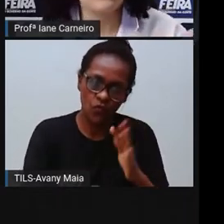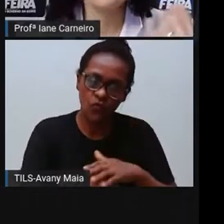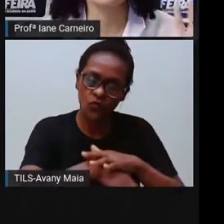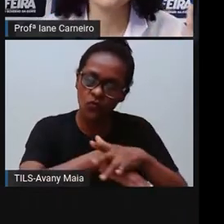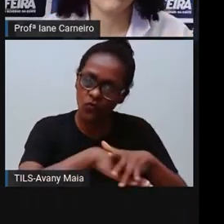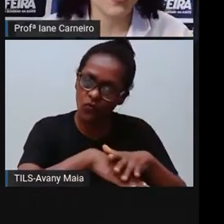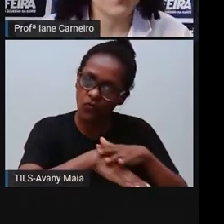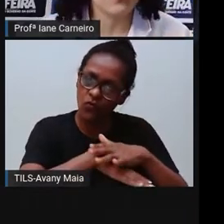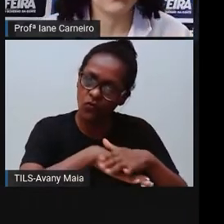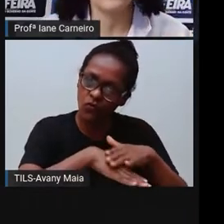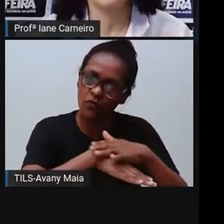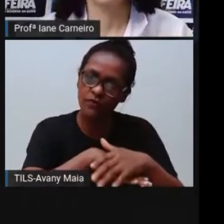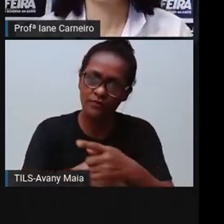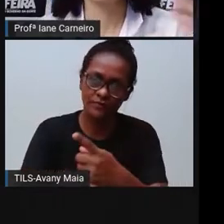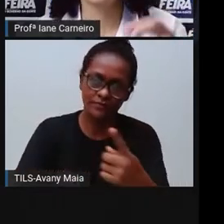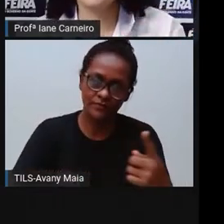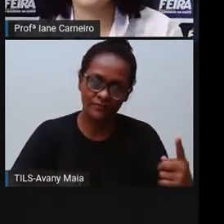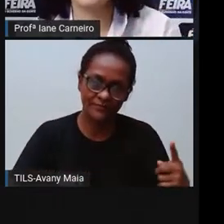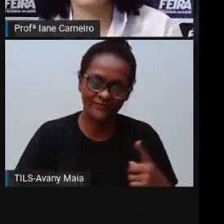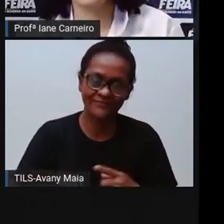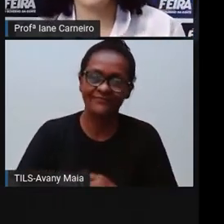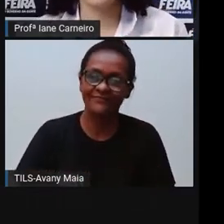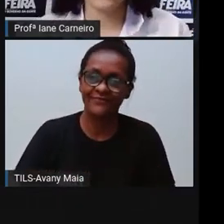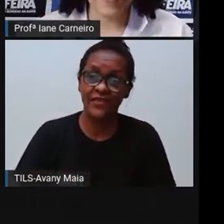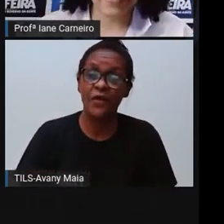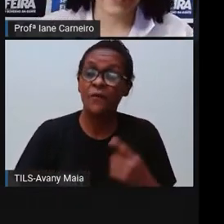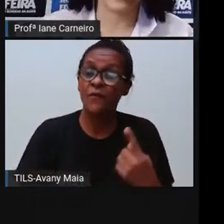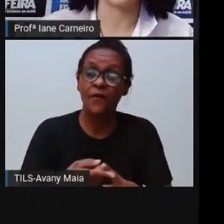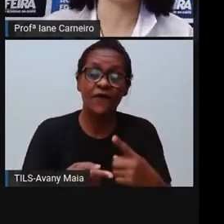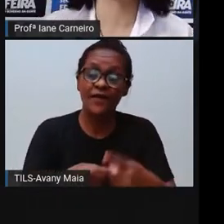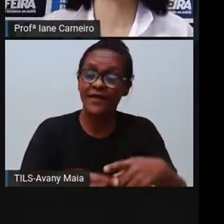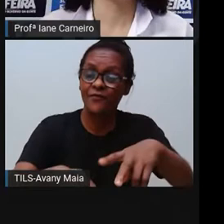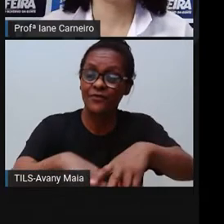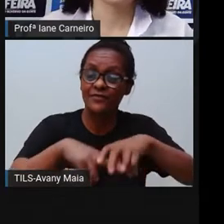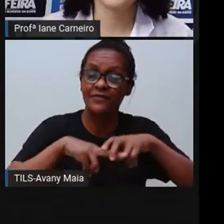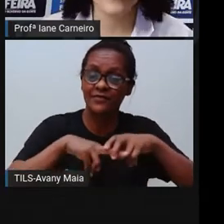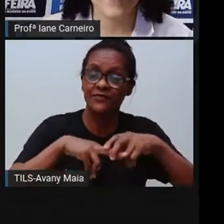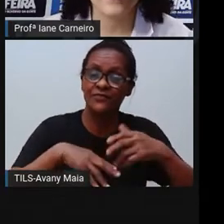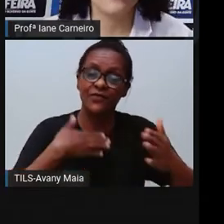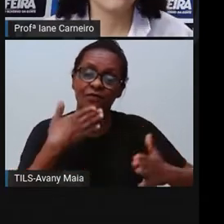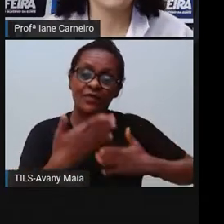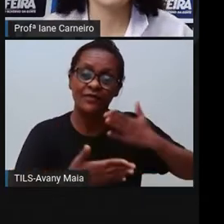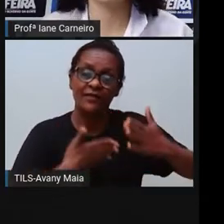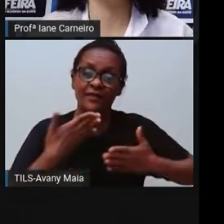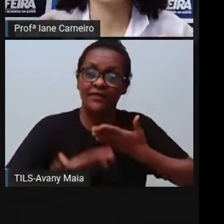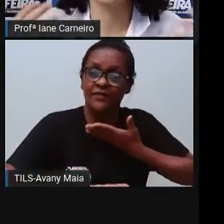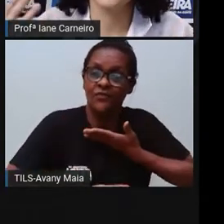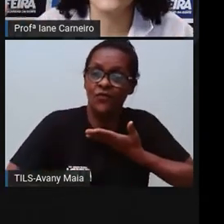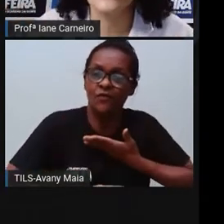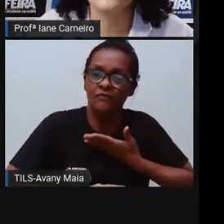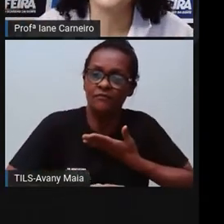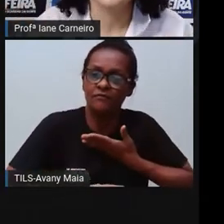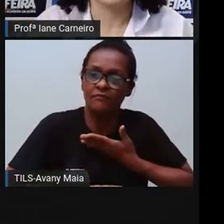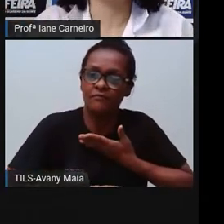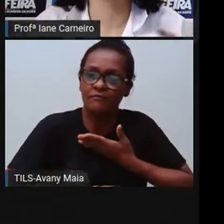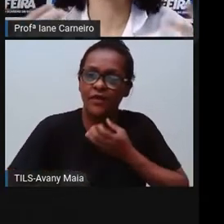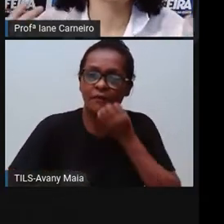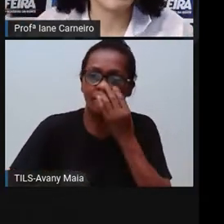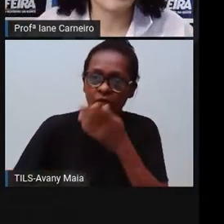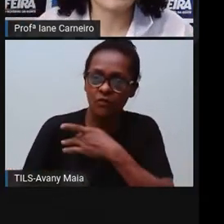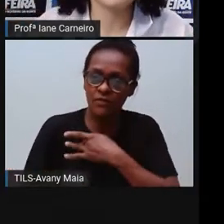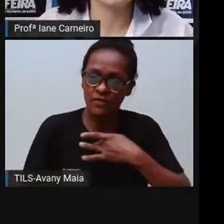corpo por alguns motivos, né? Nós cuidamos do nosso corpo para termos bem-estar, né, para a gente se sentir bem,